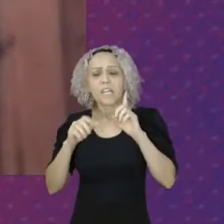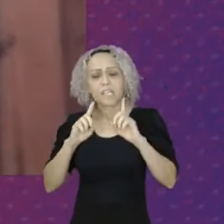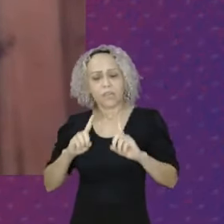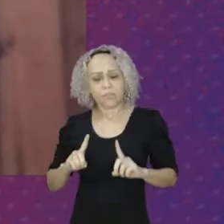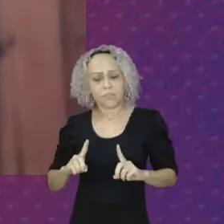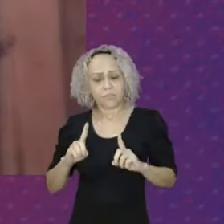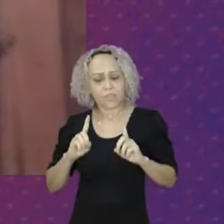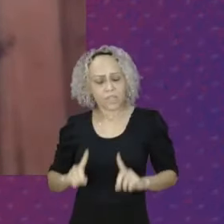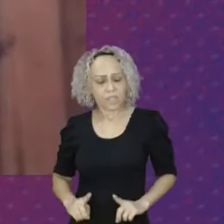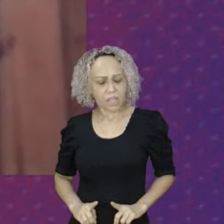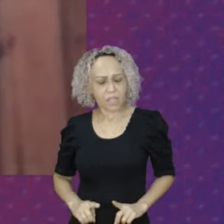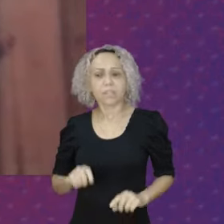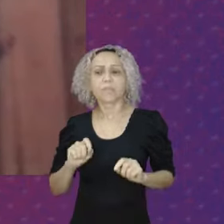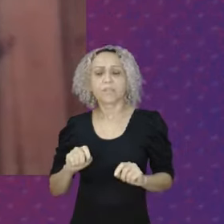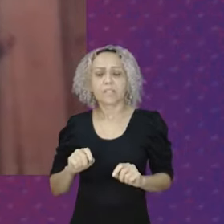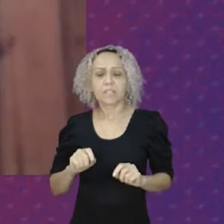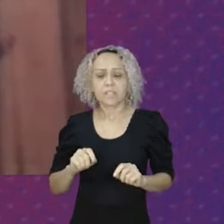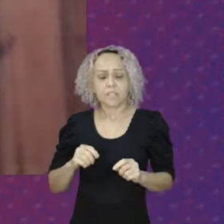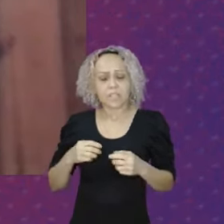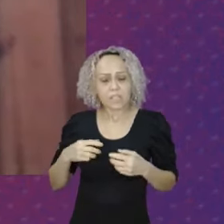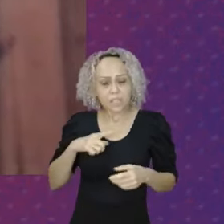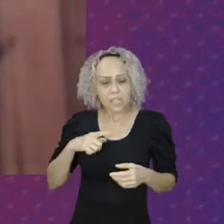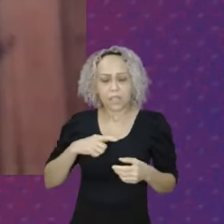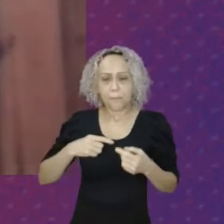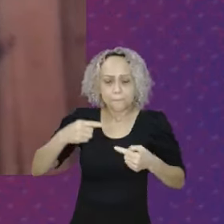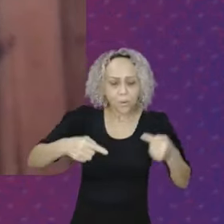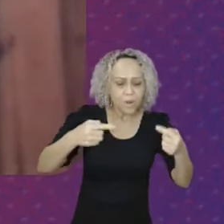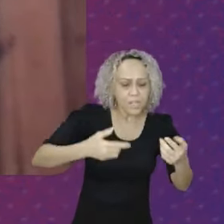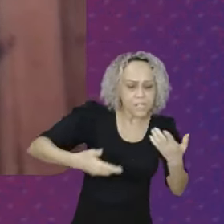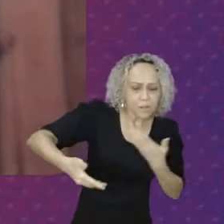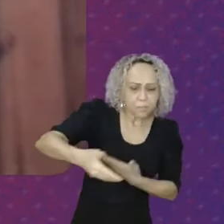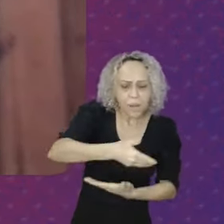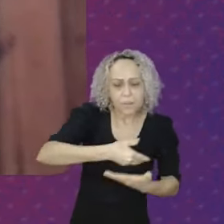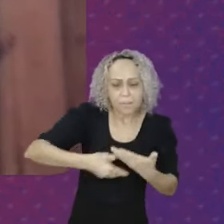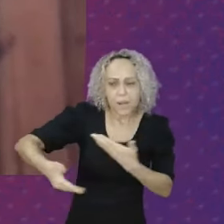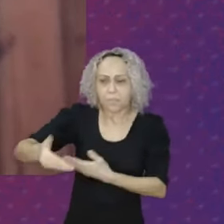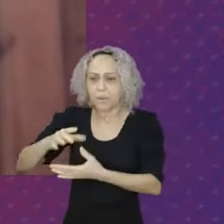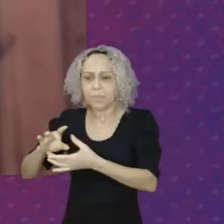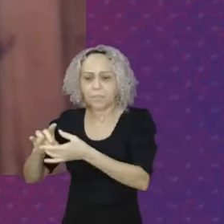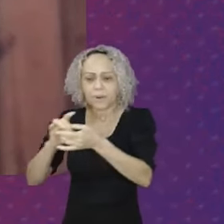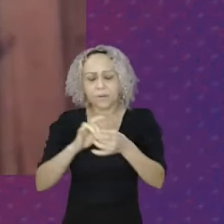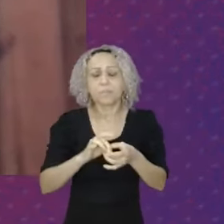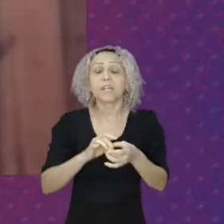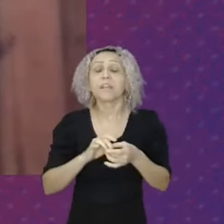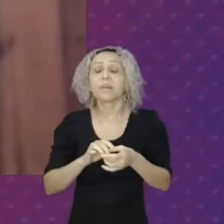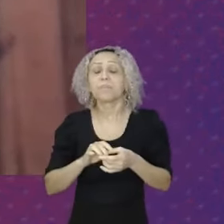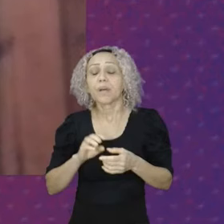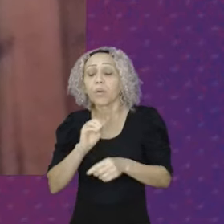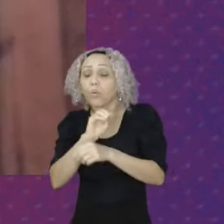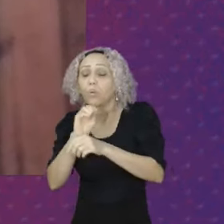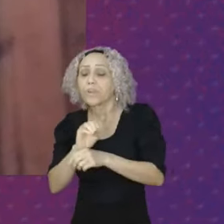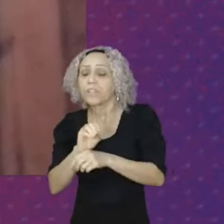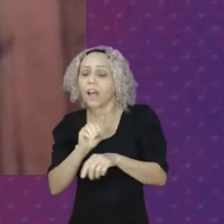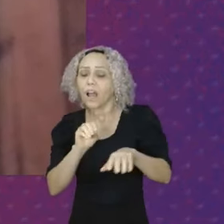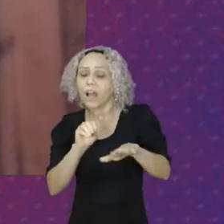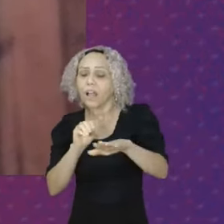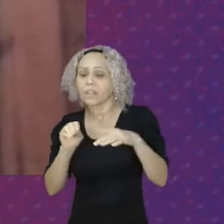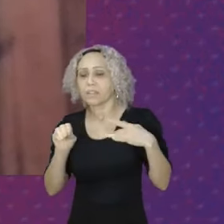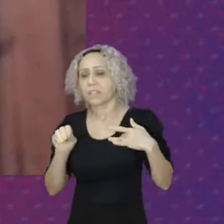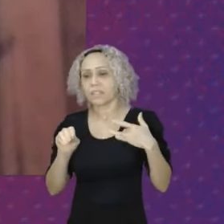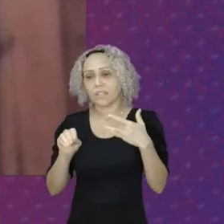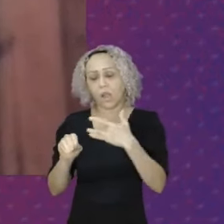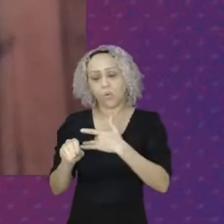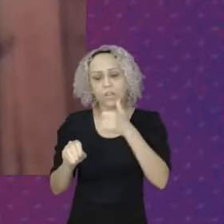articularem para promover políticas transversais contemplando a integralidade da saúde da mulher com deficiência os nossos direitos